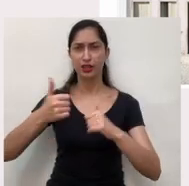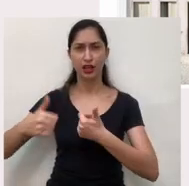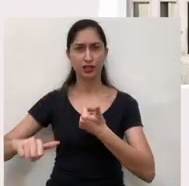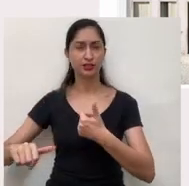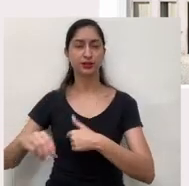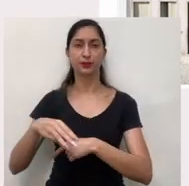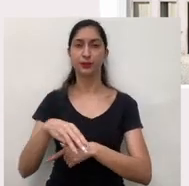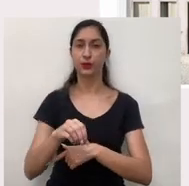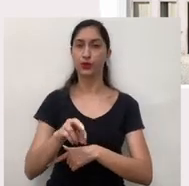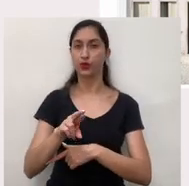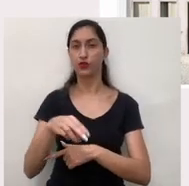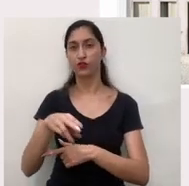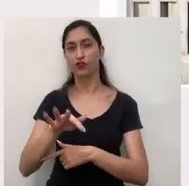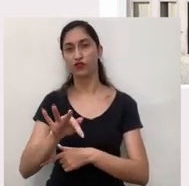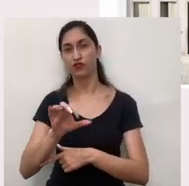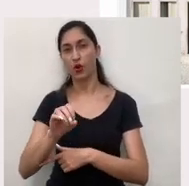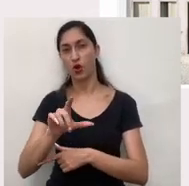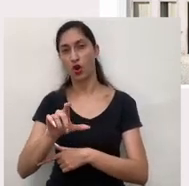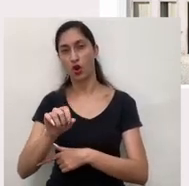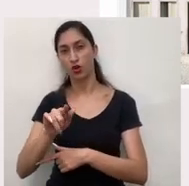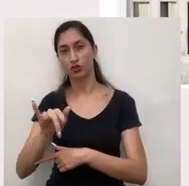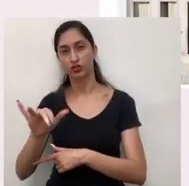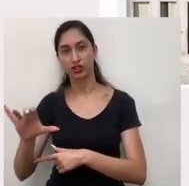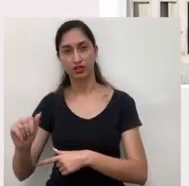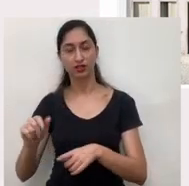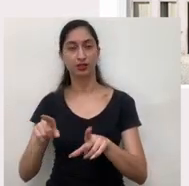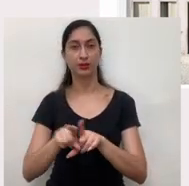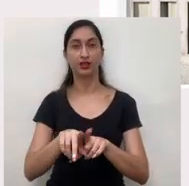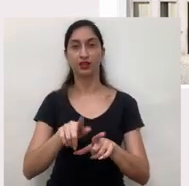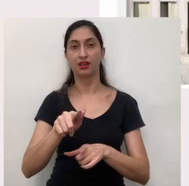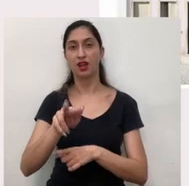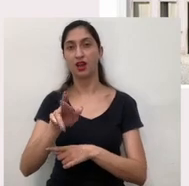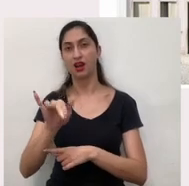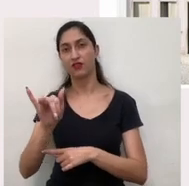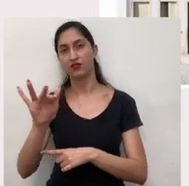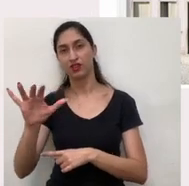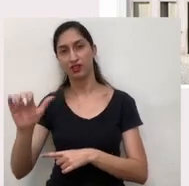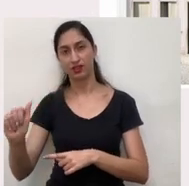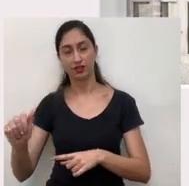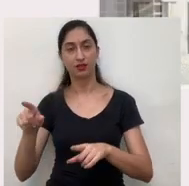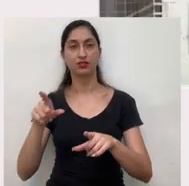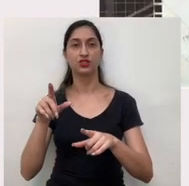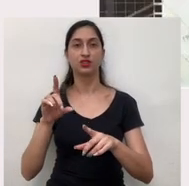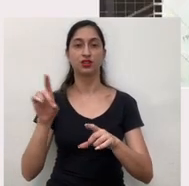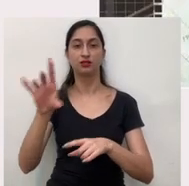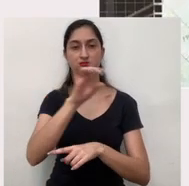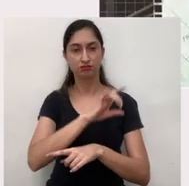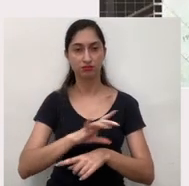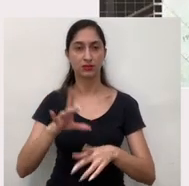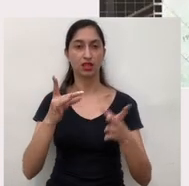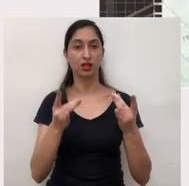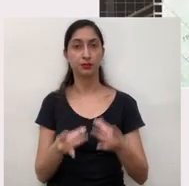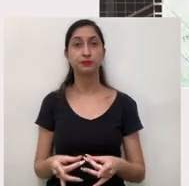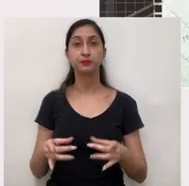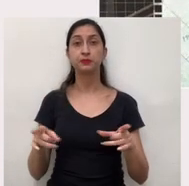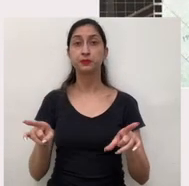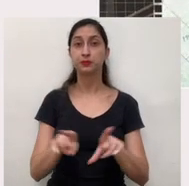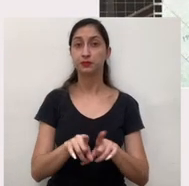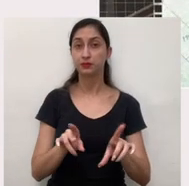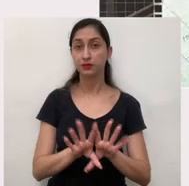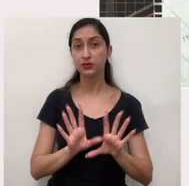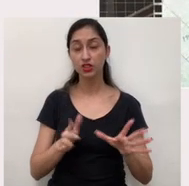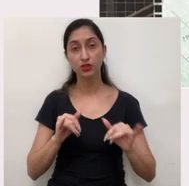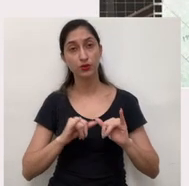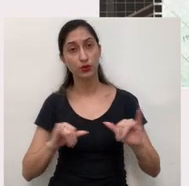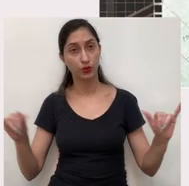morfológica, análise gráfica desses elementos. Pode passar. Recentemente foi publicado o